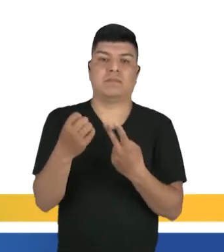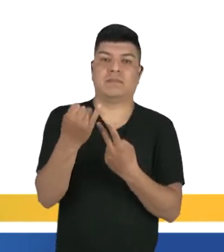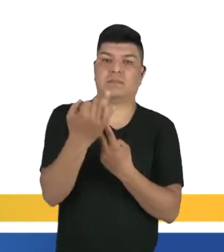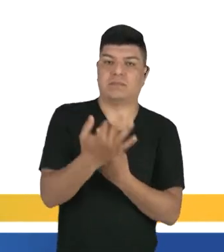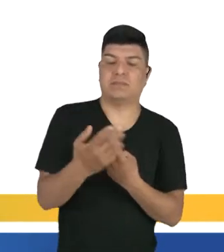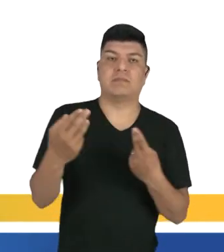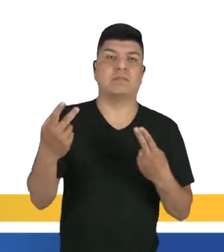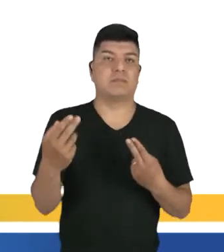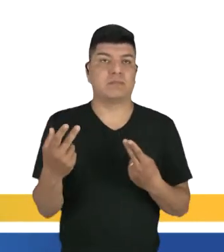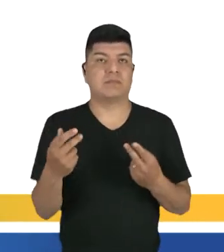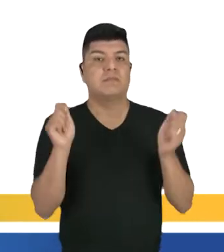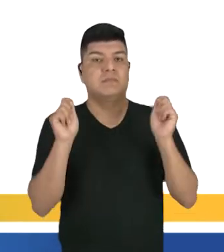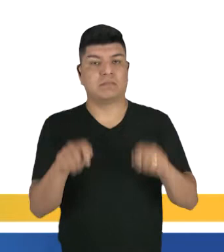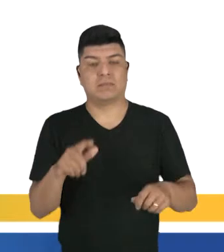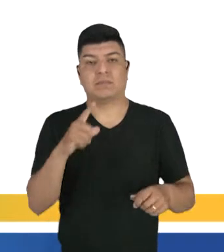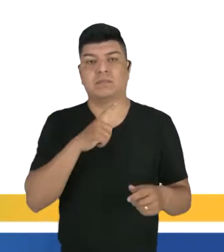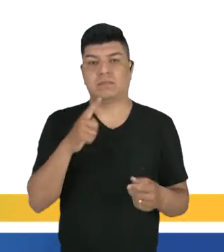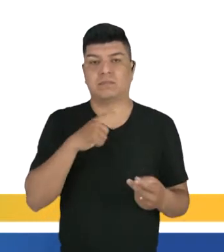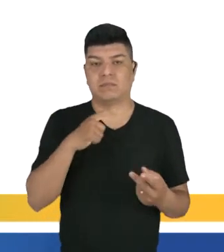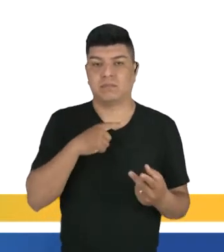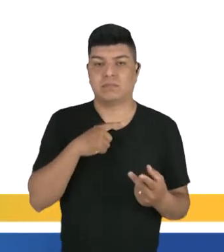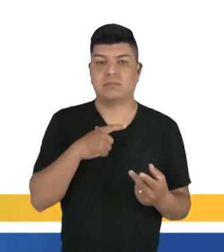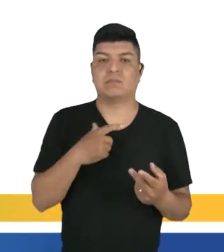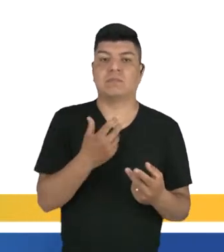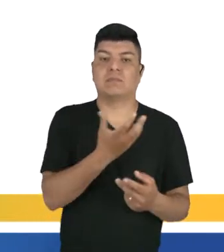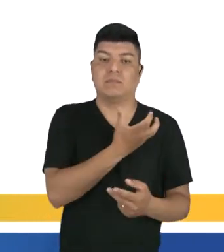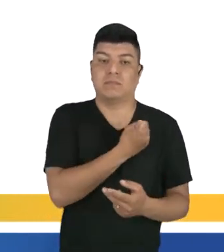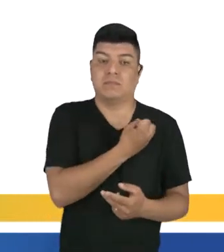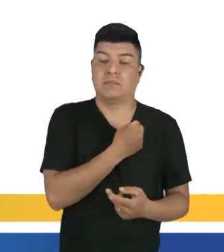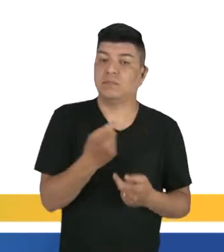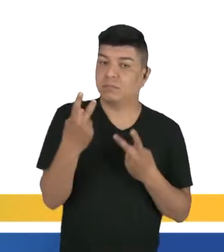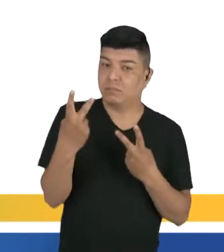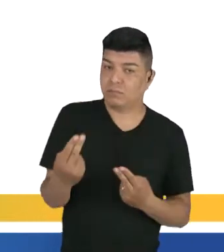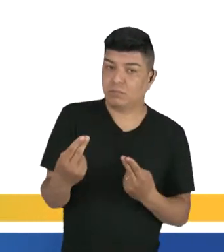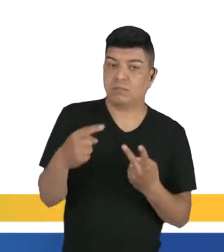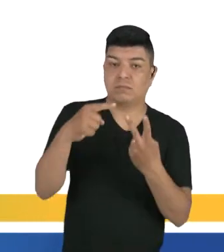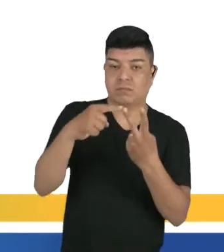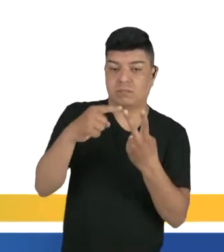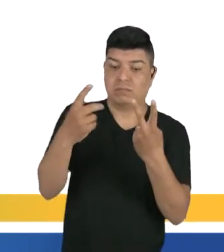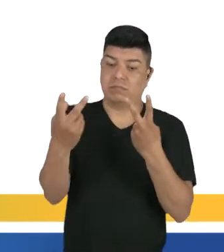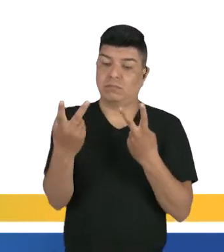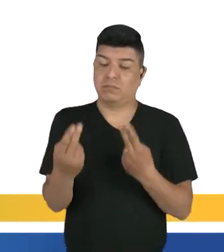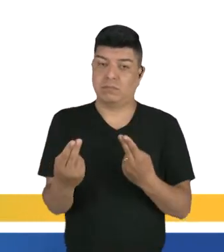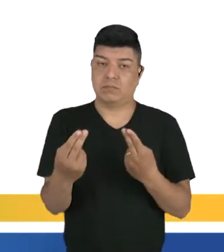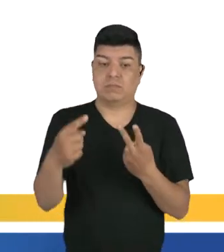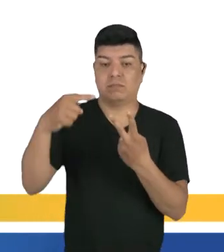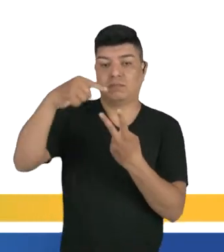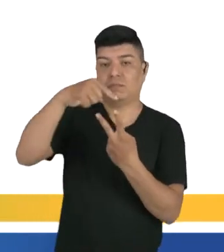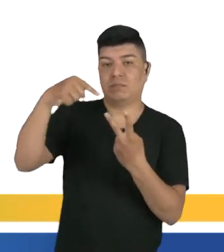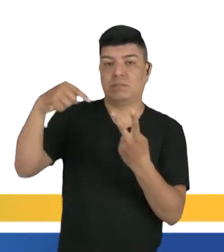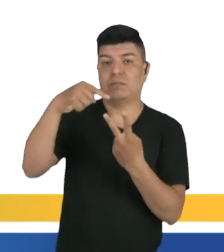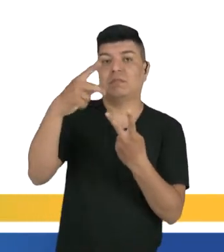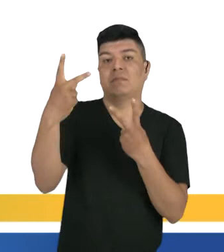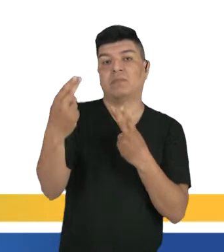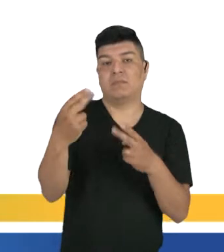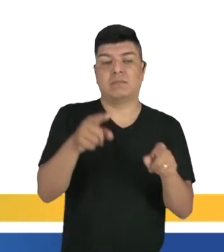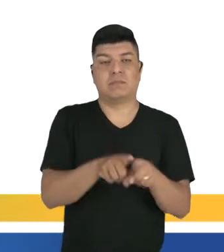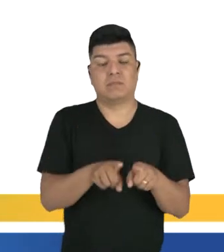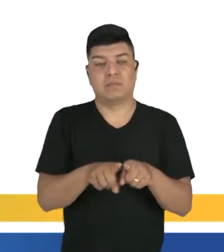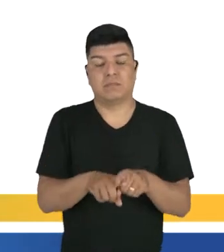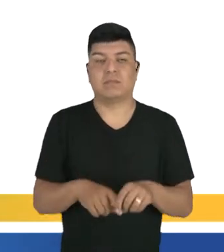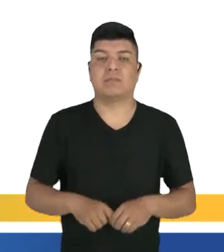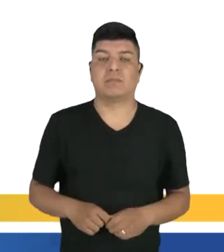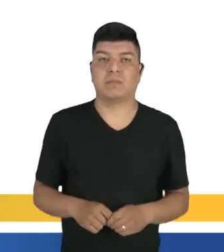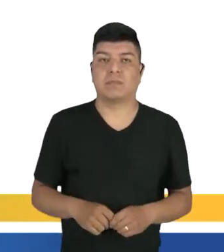semelhantes são aqueles radicais que possuem os mesmos índices das raízes, e os mesmos radicando. Então preste bem atenção.